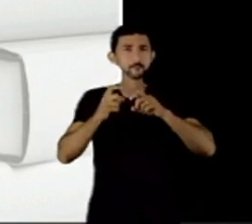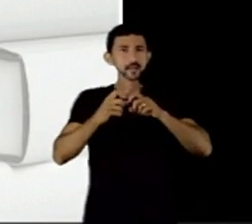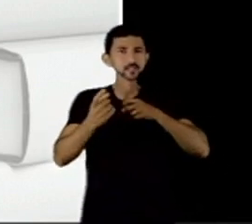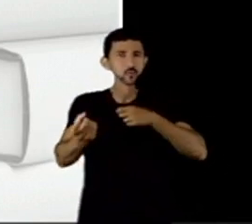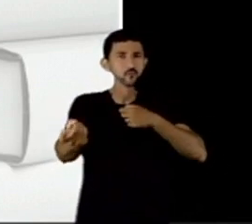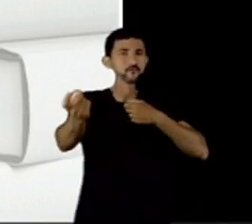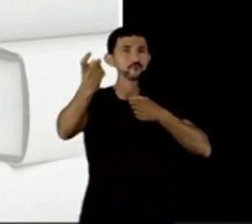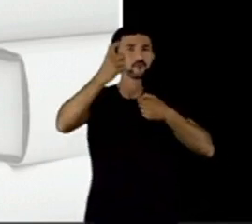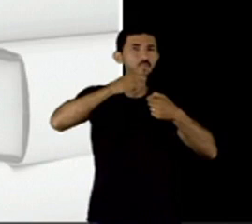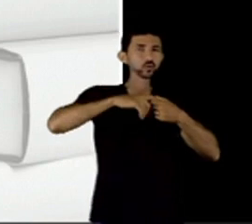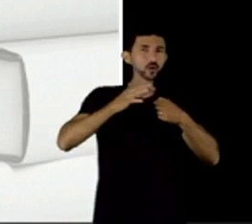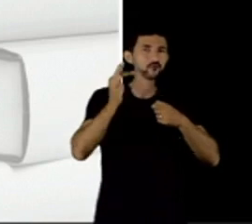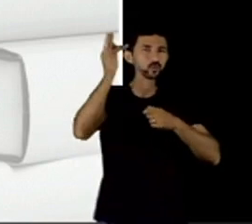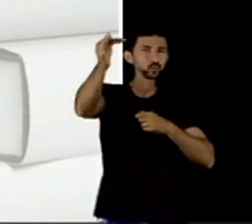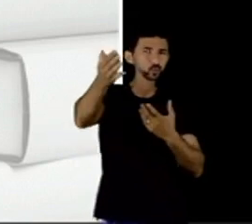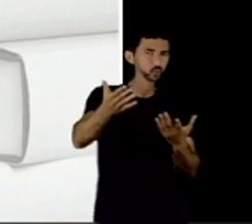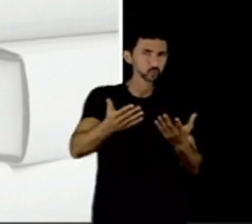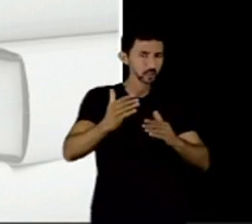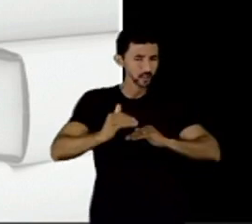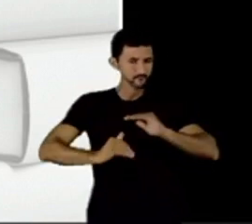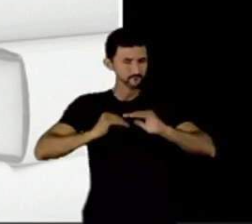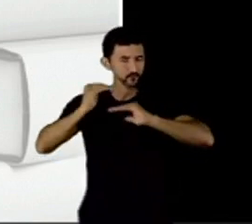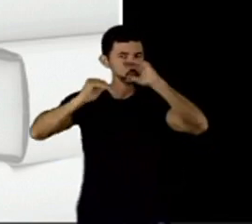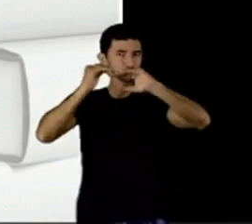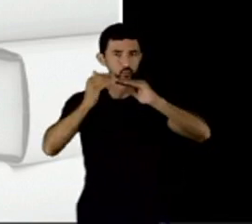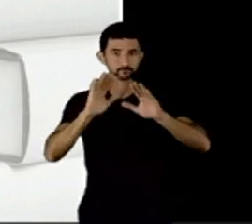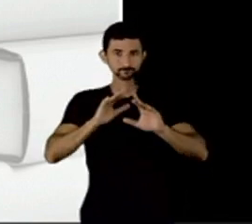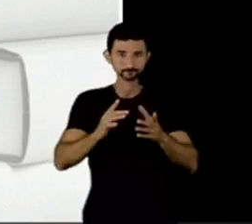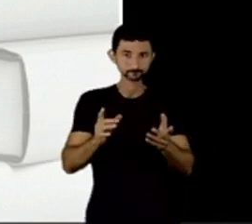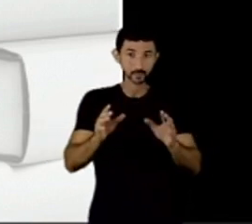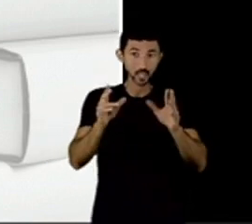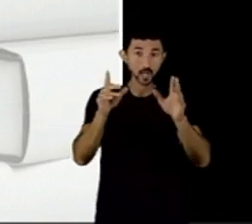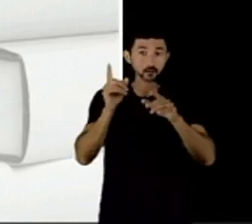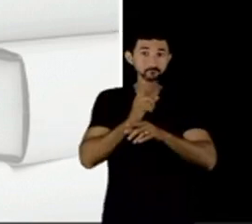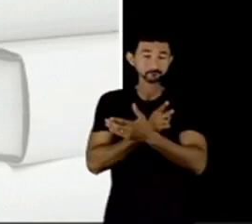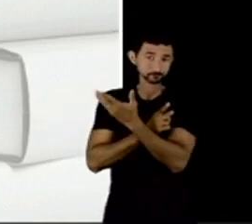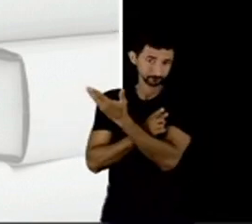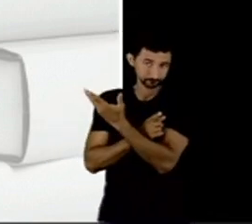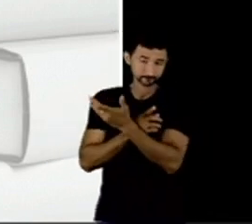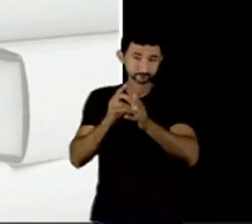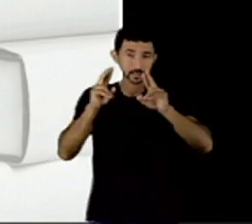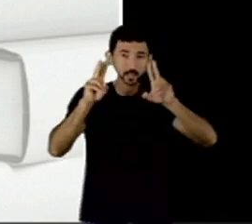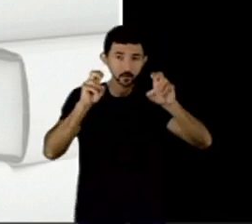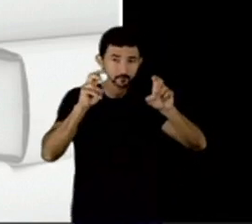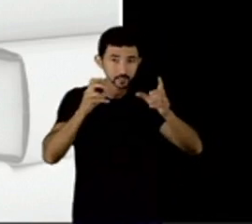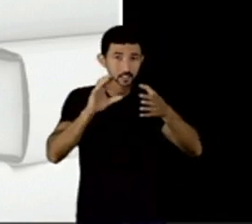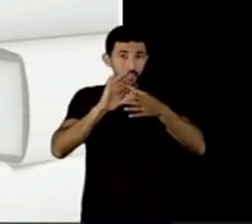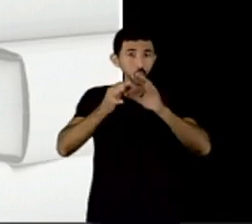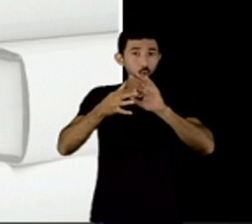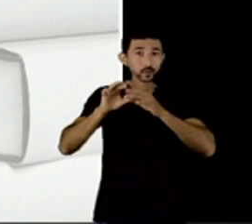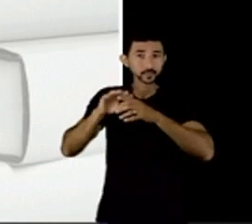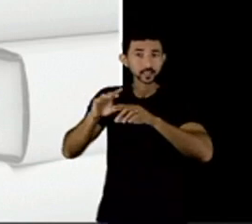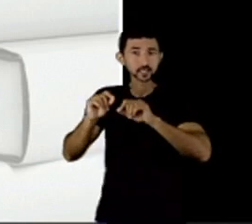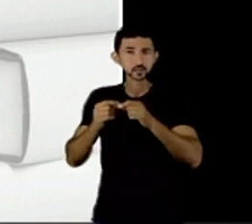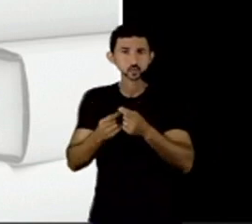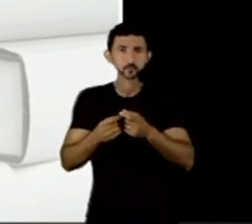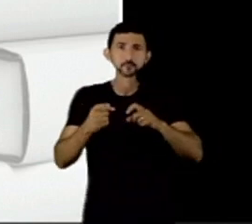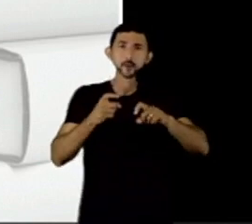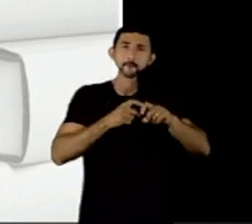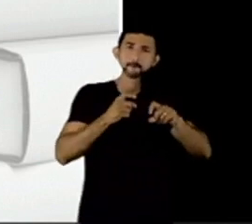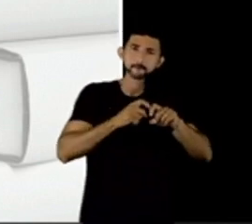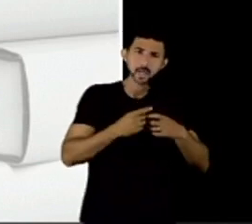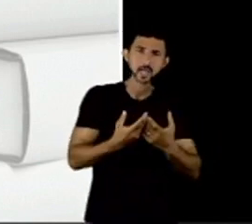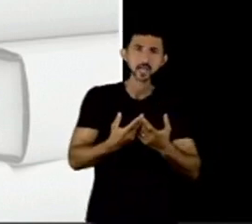Não é do futuro no sentido de evoluído, mas aqui, nesse contexto, essa expressão significa os